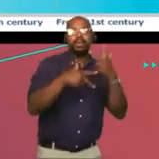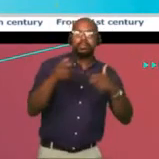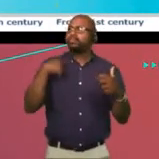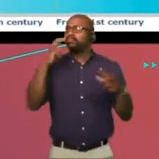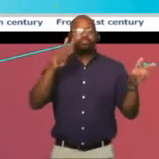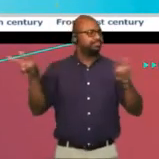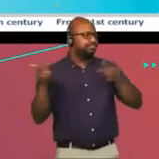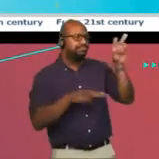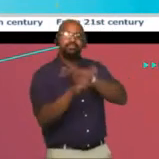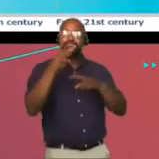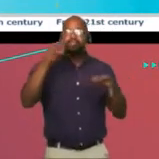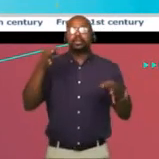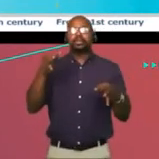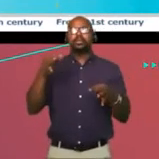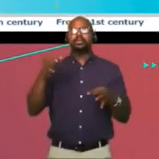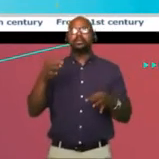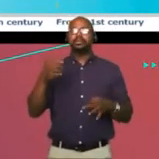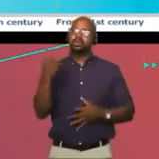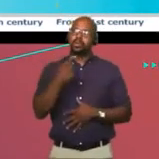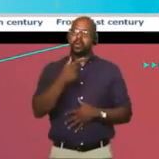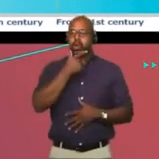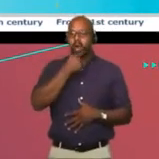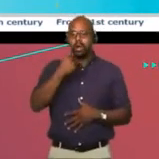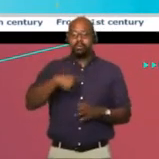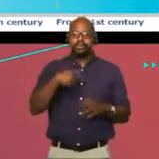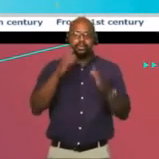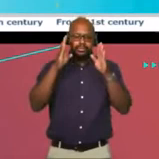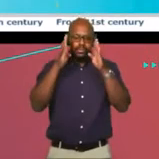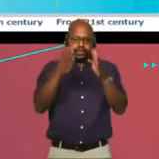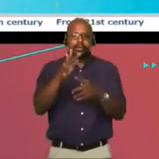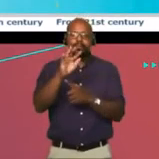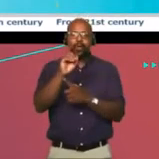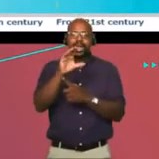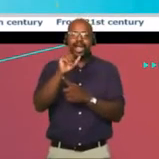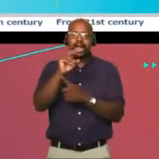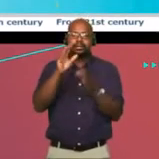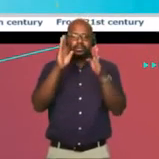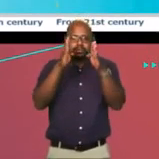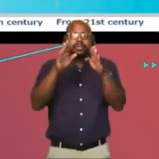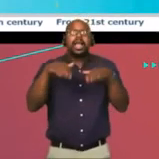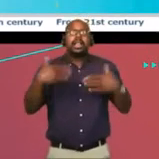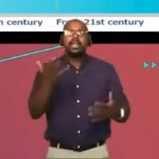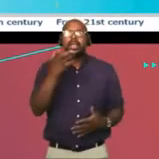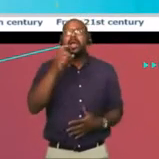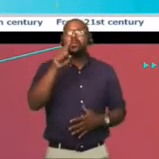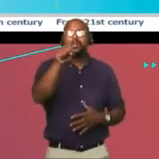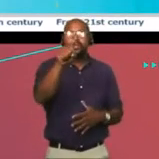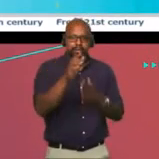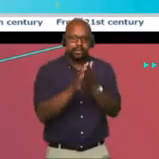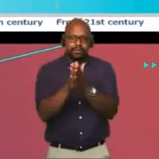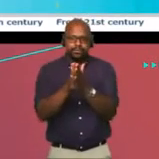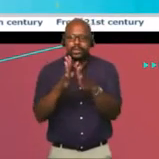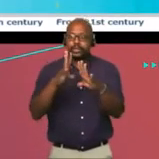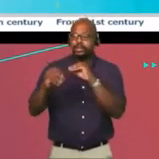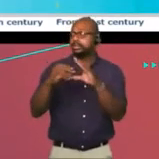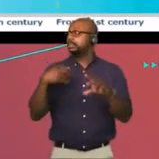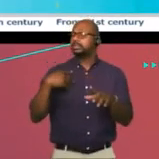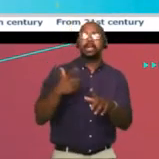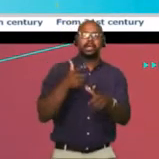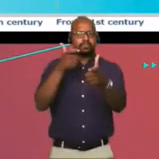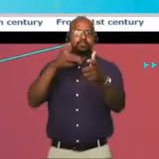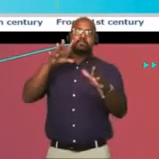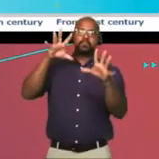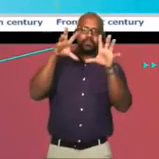e nós vamos multitarefa não é o caçador tinha que tá focado lá eu quero isso tá de minha calça escapar de ser cassado e